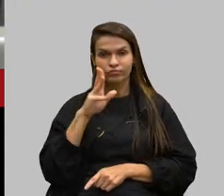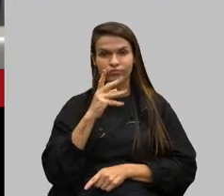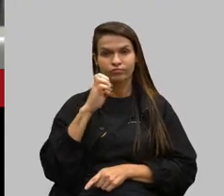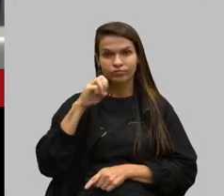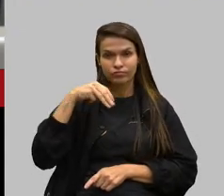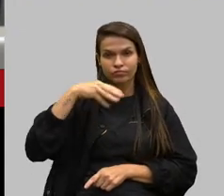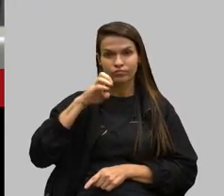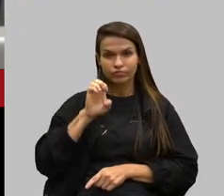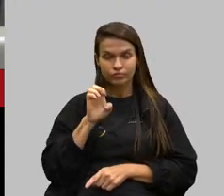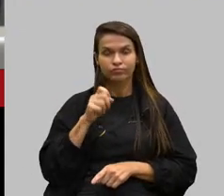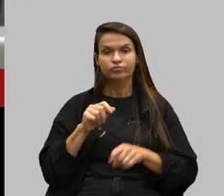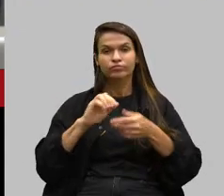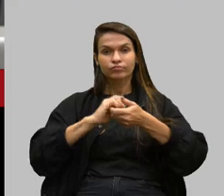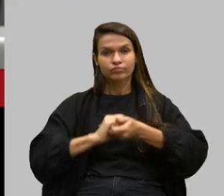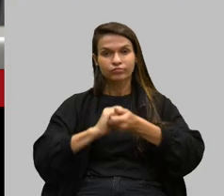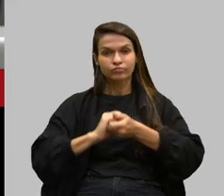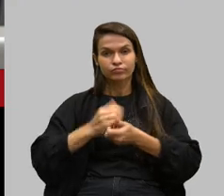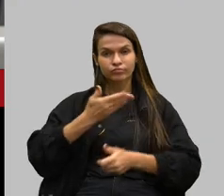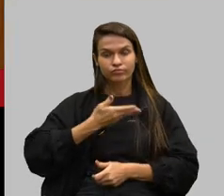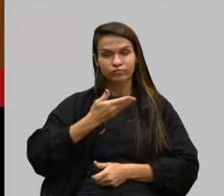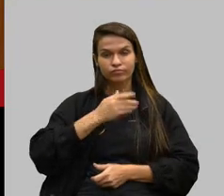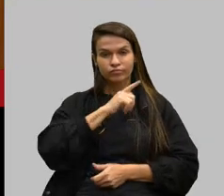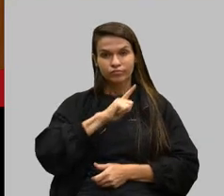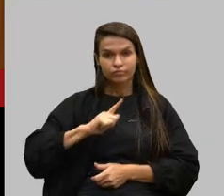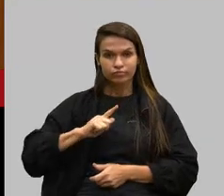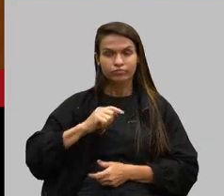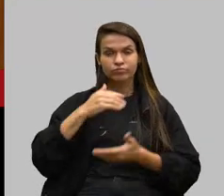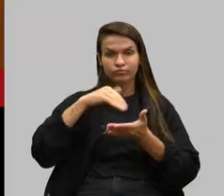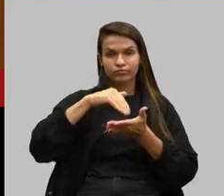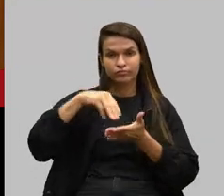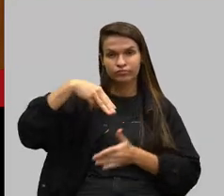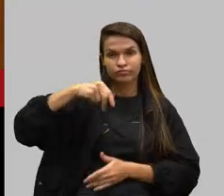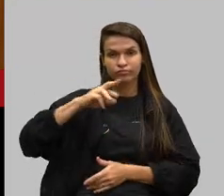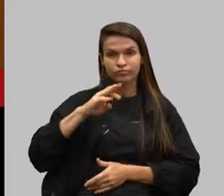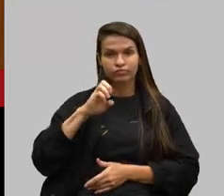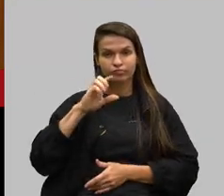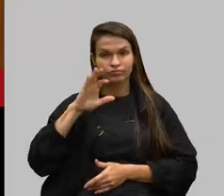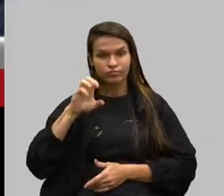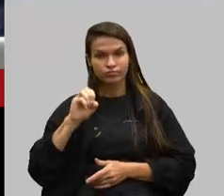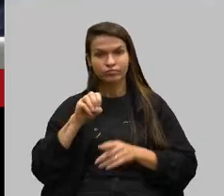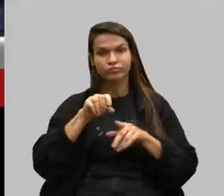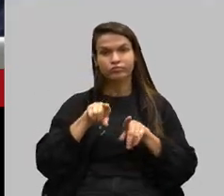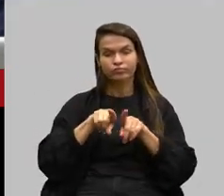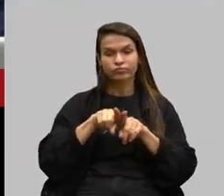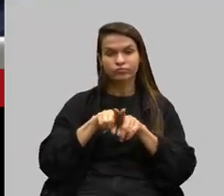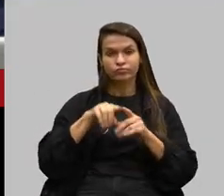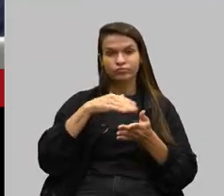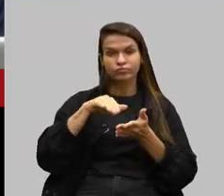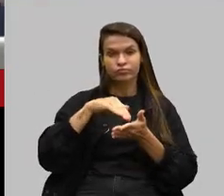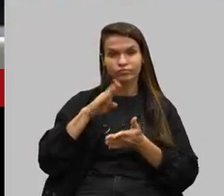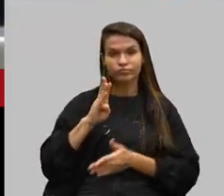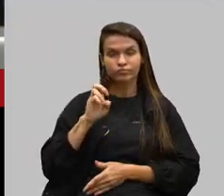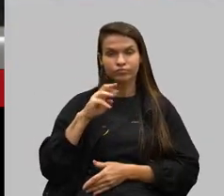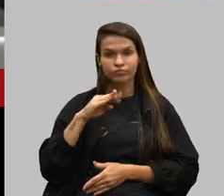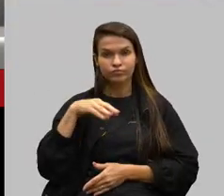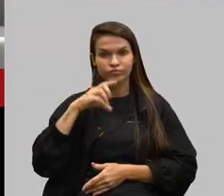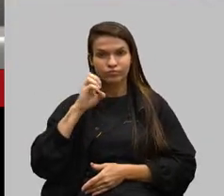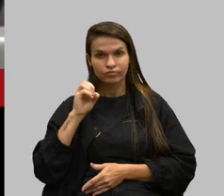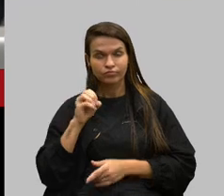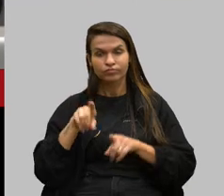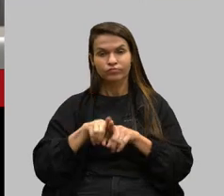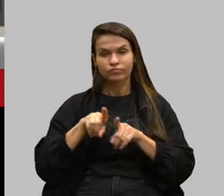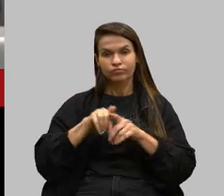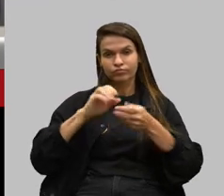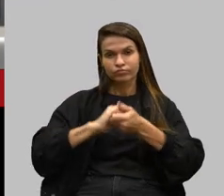colegas hoje de governo secretário Marcelo aro secretário Bernardo Santos cumprimentar meu chará presidente da